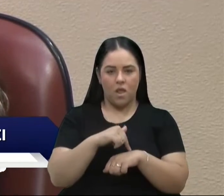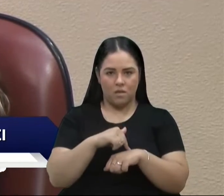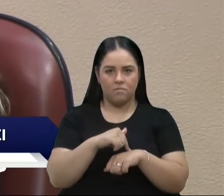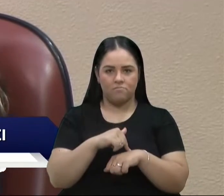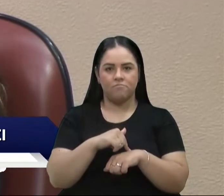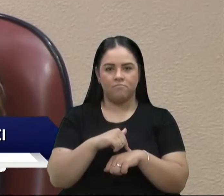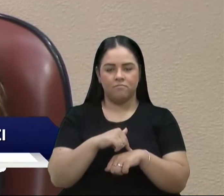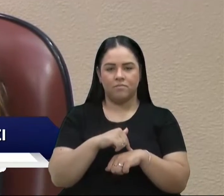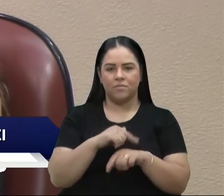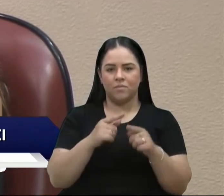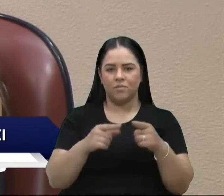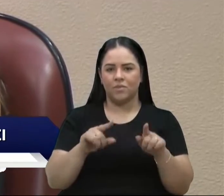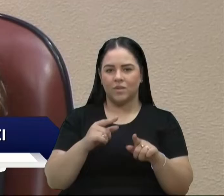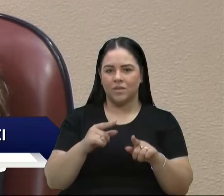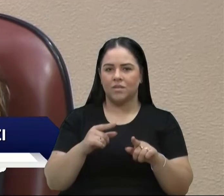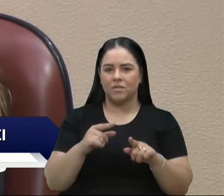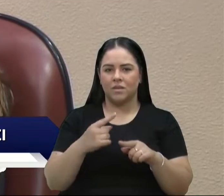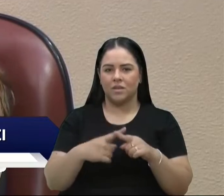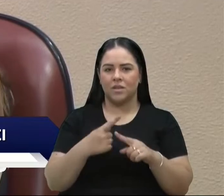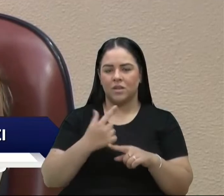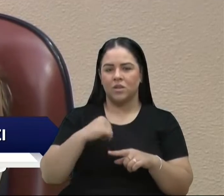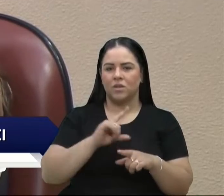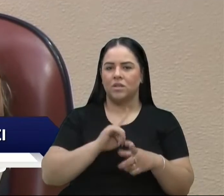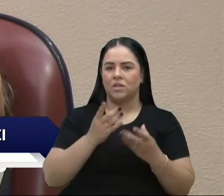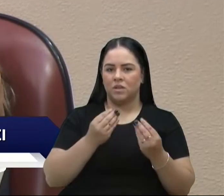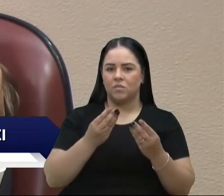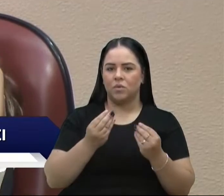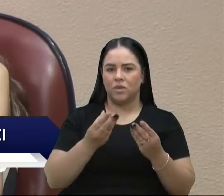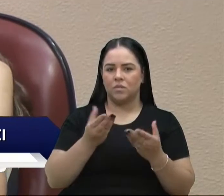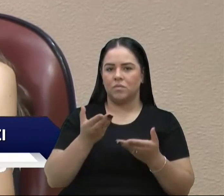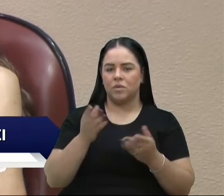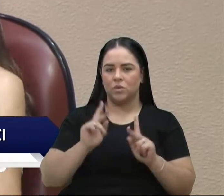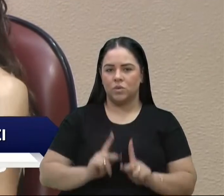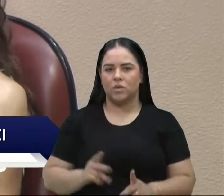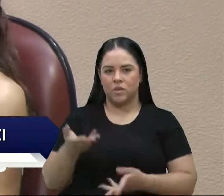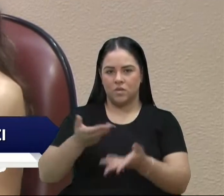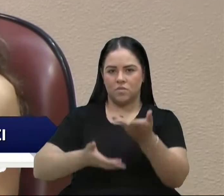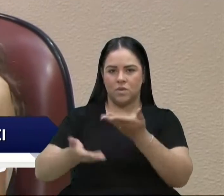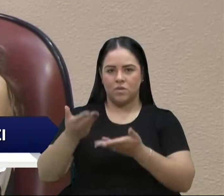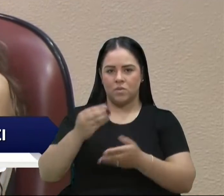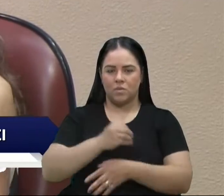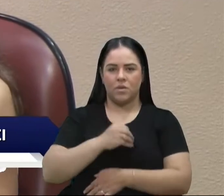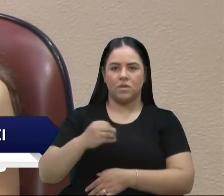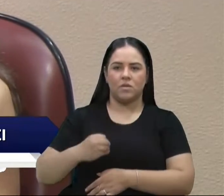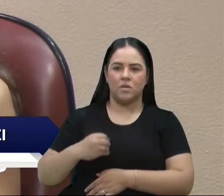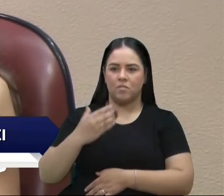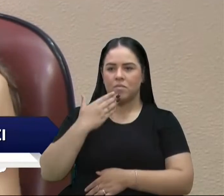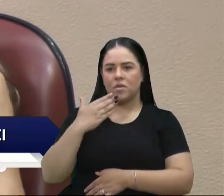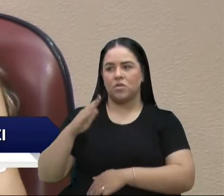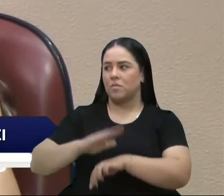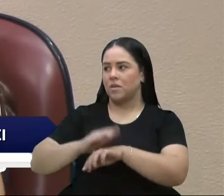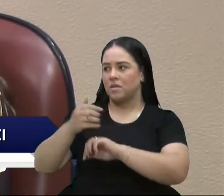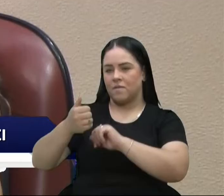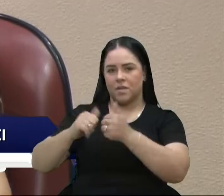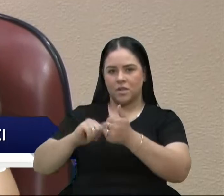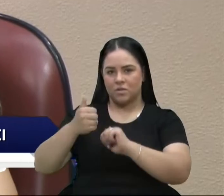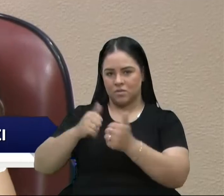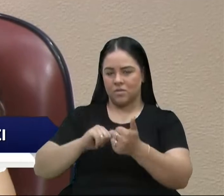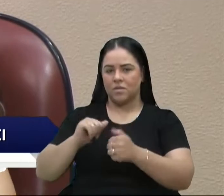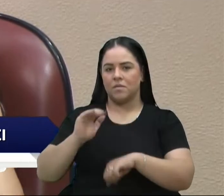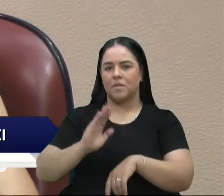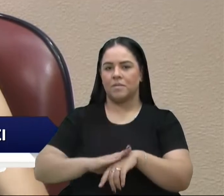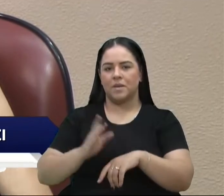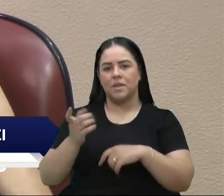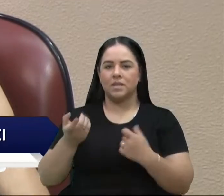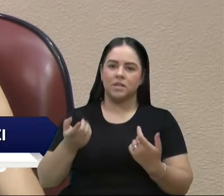um volume muito maior de pacientes que são atendidos pelos médicos e que solicitam, por sua vez, mais avaliações e mais